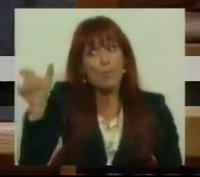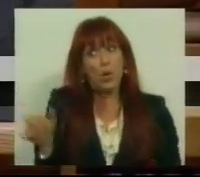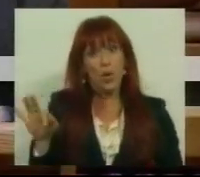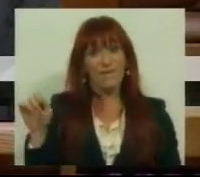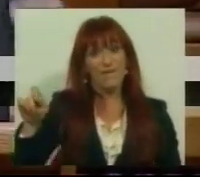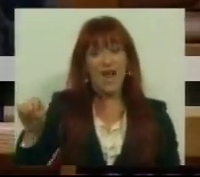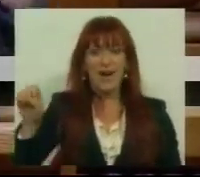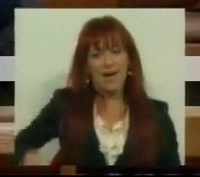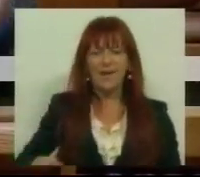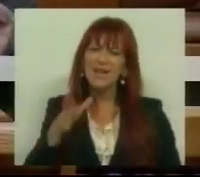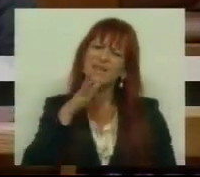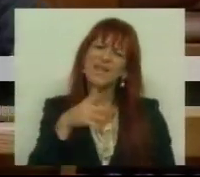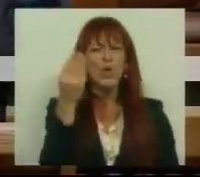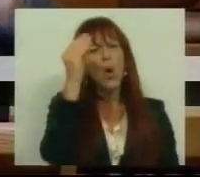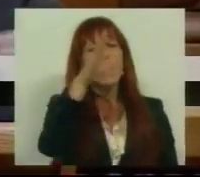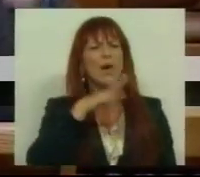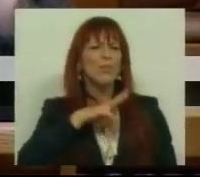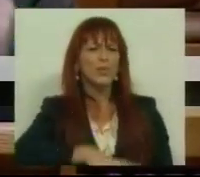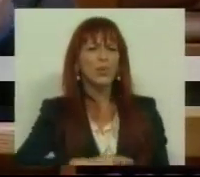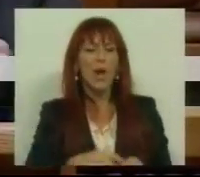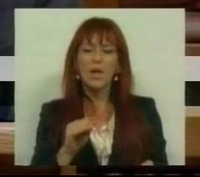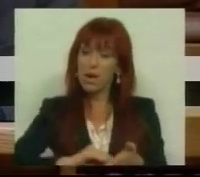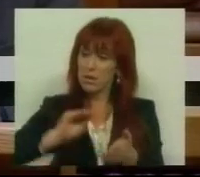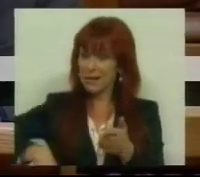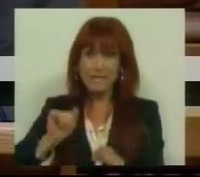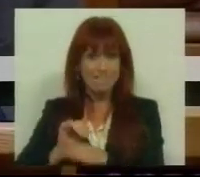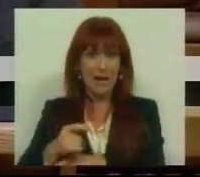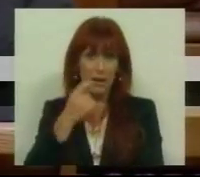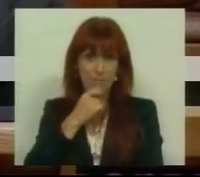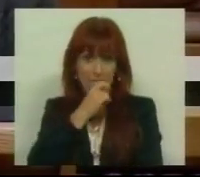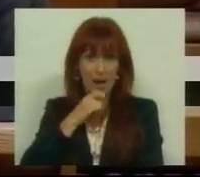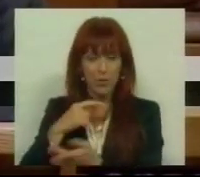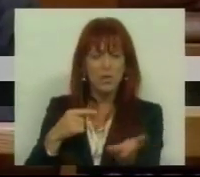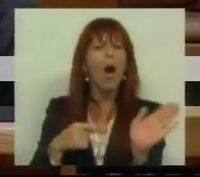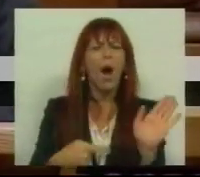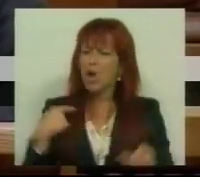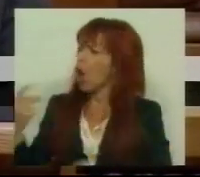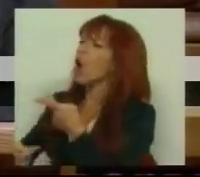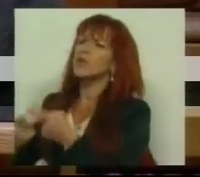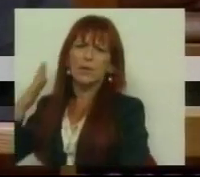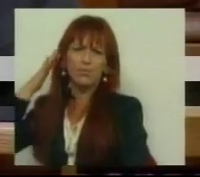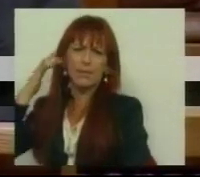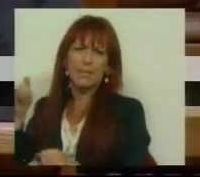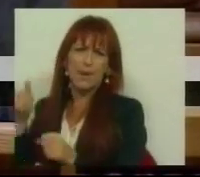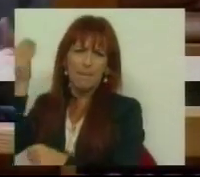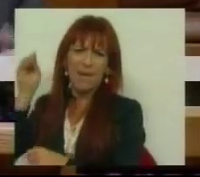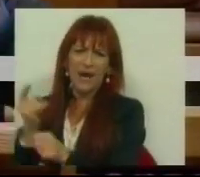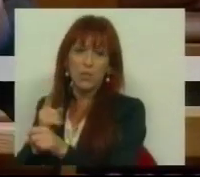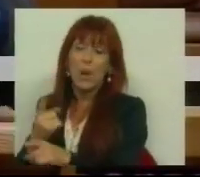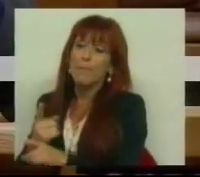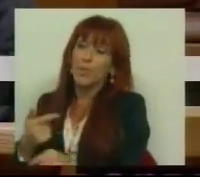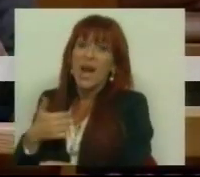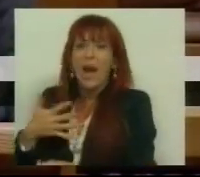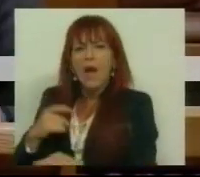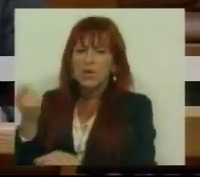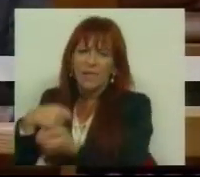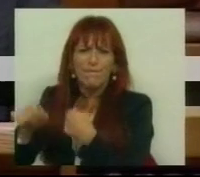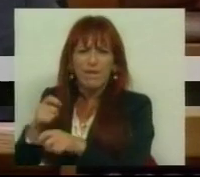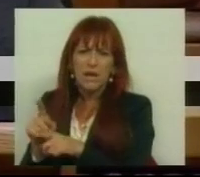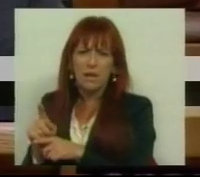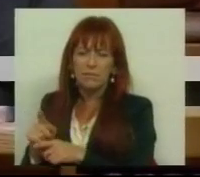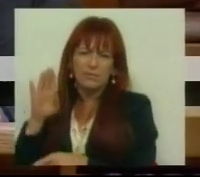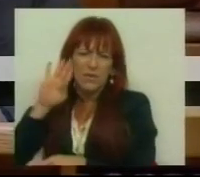Alves, digam ao Banco de Portugal, na carta que assinaram em maio, que estão a avaliar o Banco Insular porque pretendem vendê-lo,